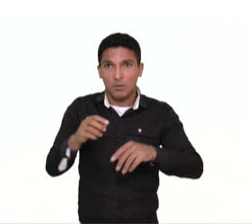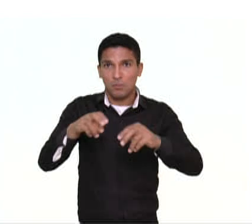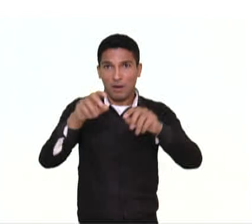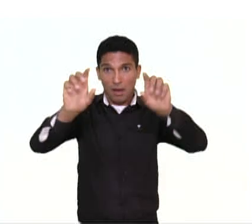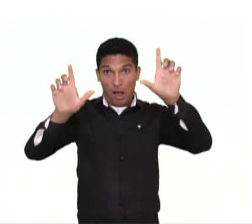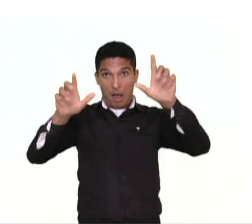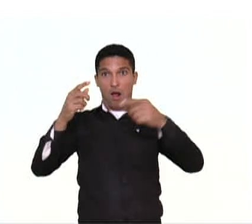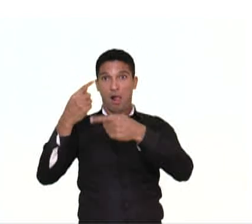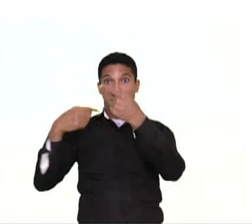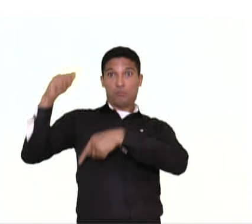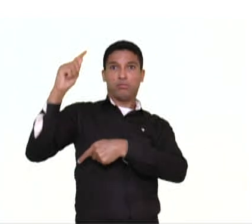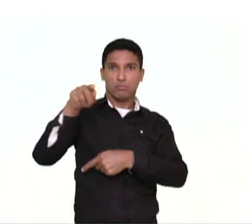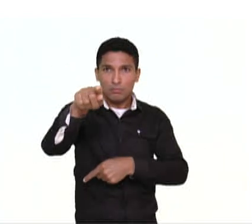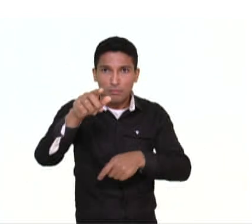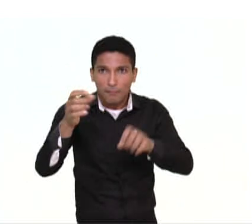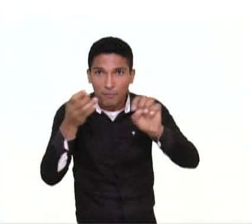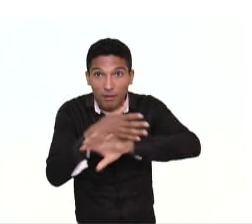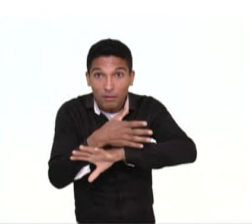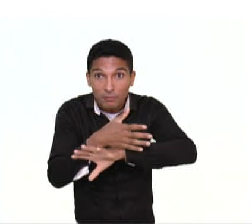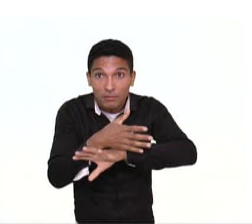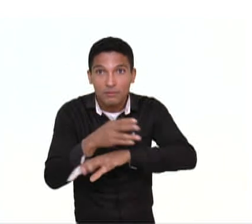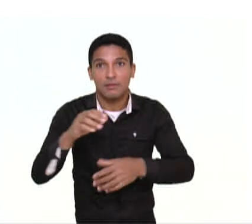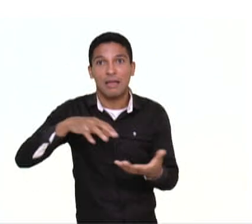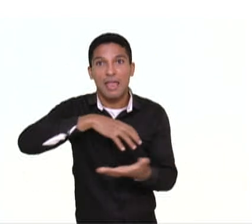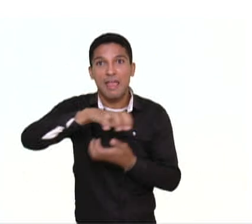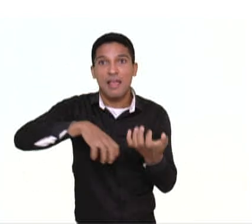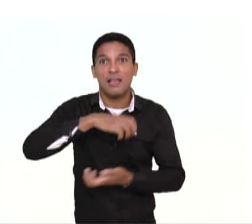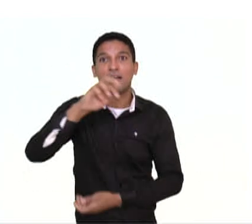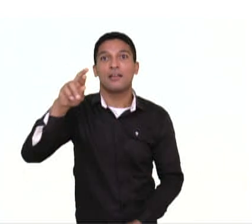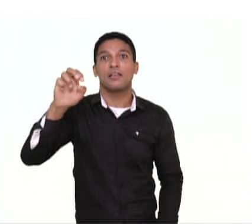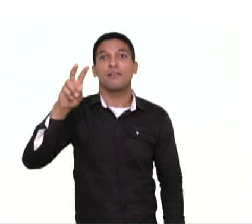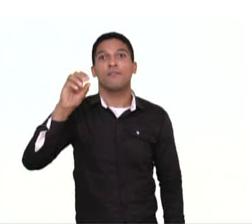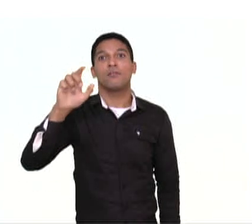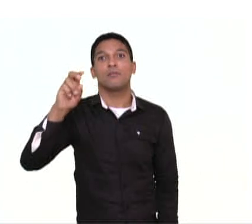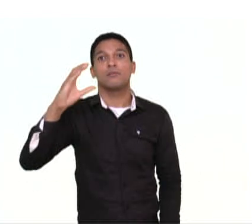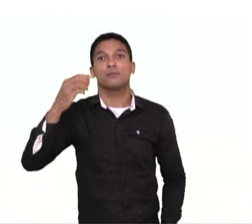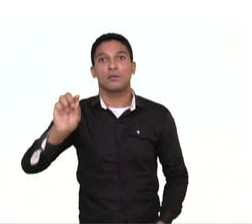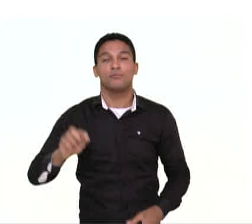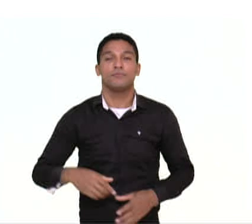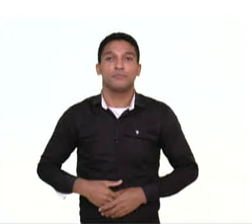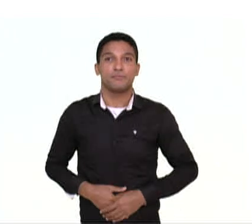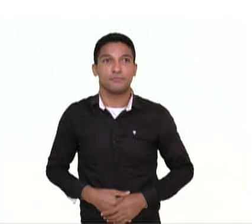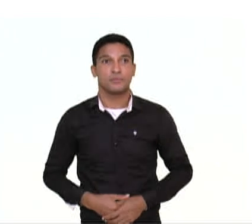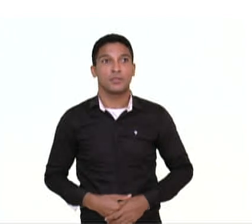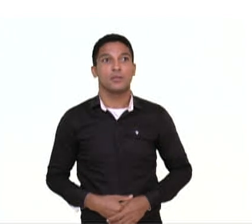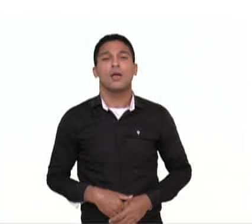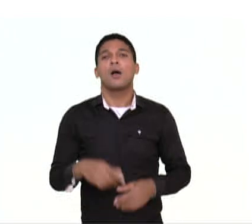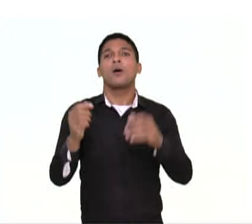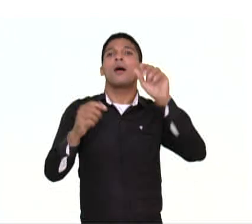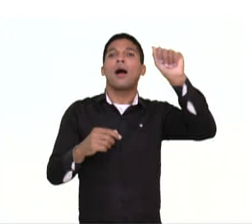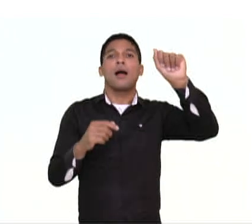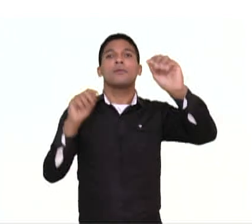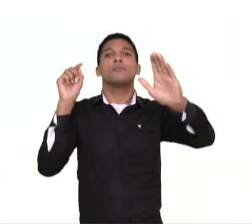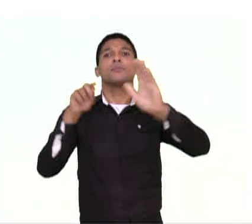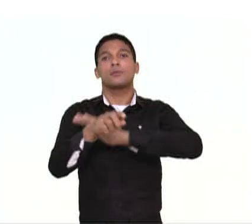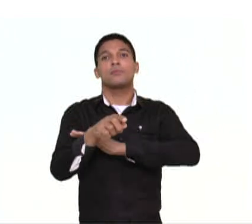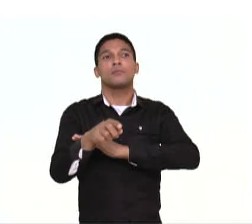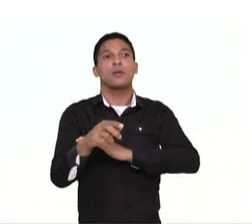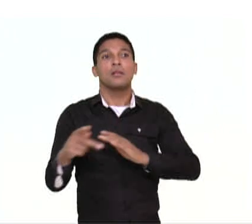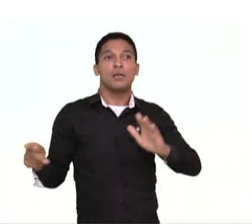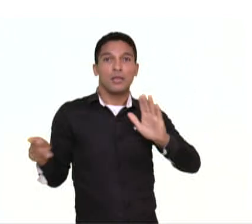Pessoal, a letra A aqui diz o seguinte, estimular a substituição dos antigos aparelhos de TV. A letra